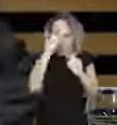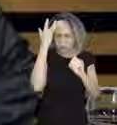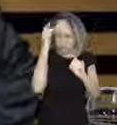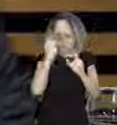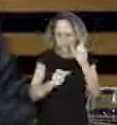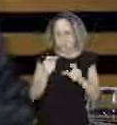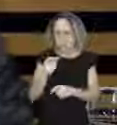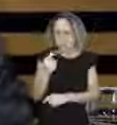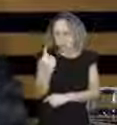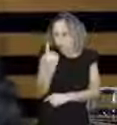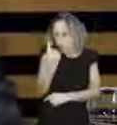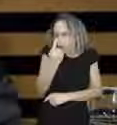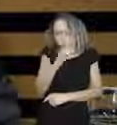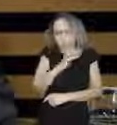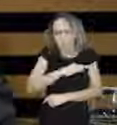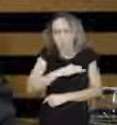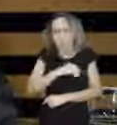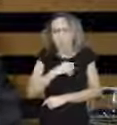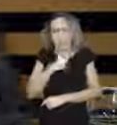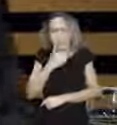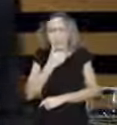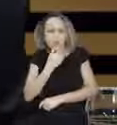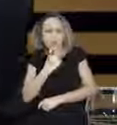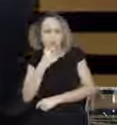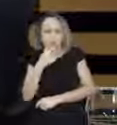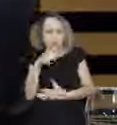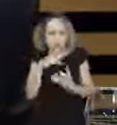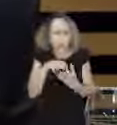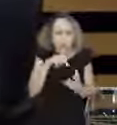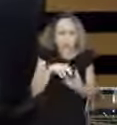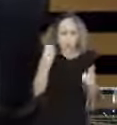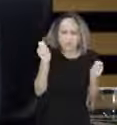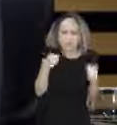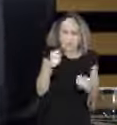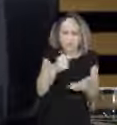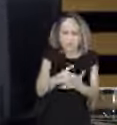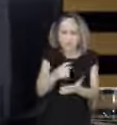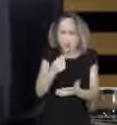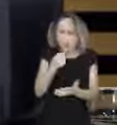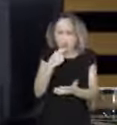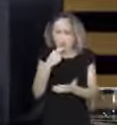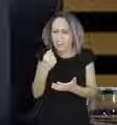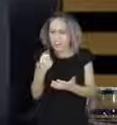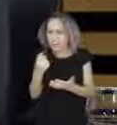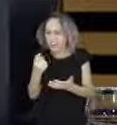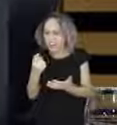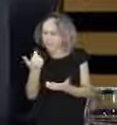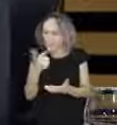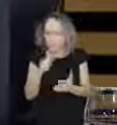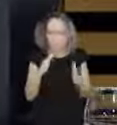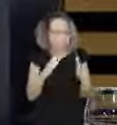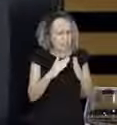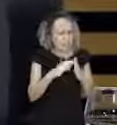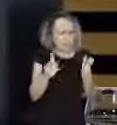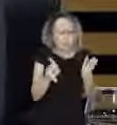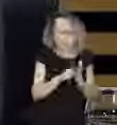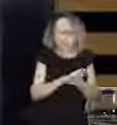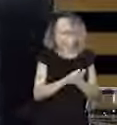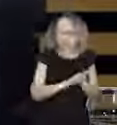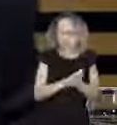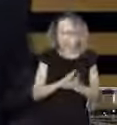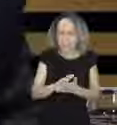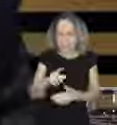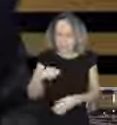mulher idosa, precisando de remédio, sem casa própria, poder viver com um salário mínimo,